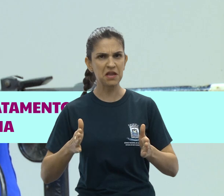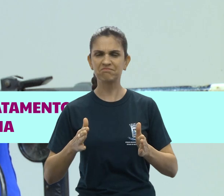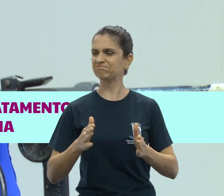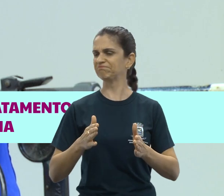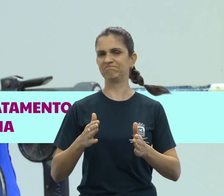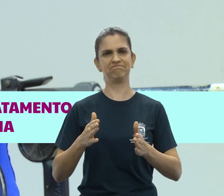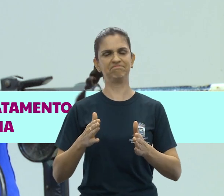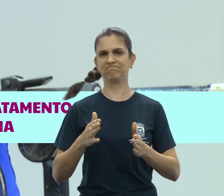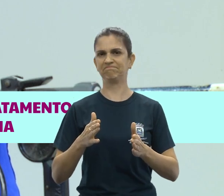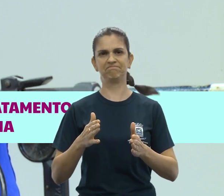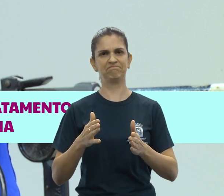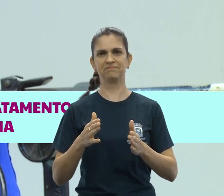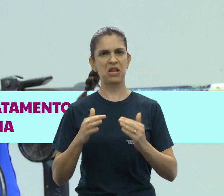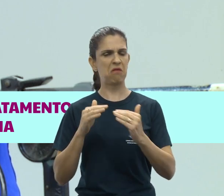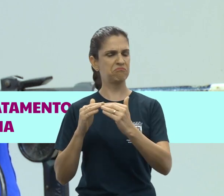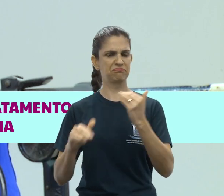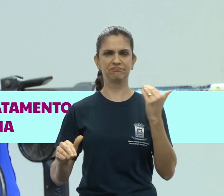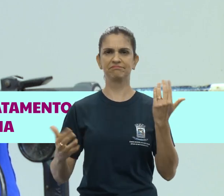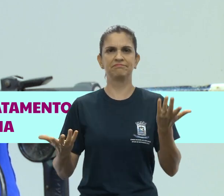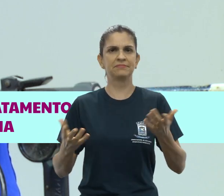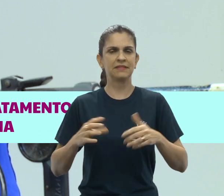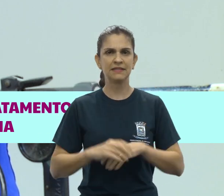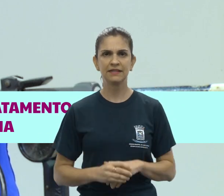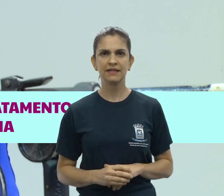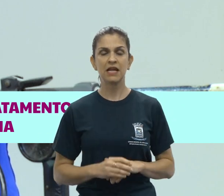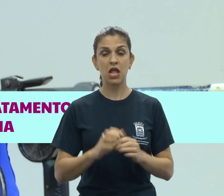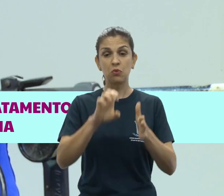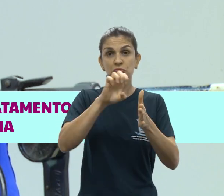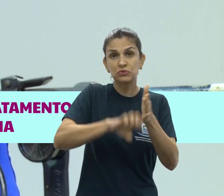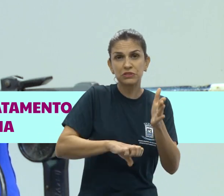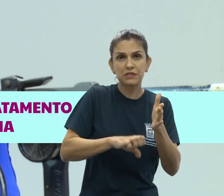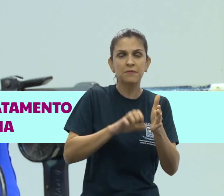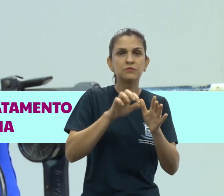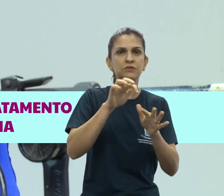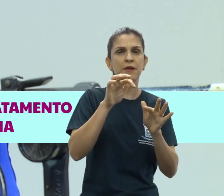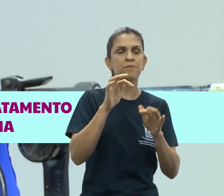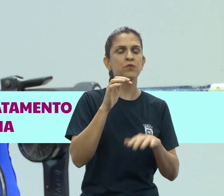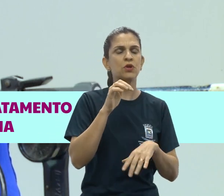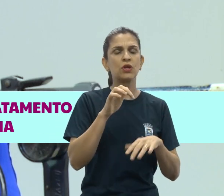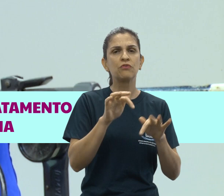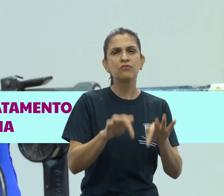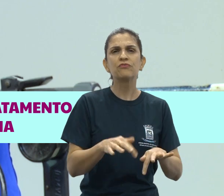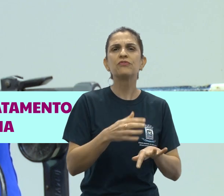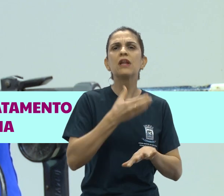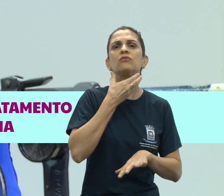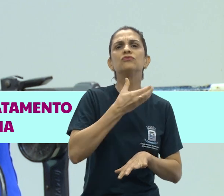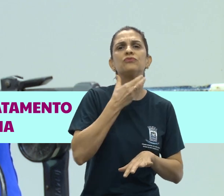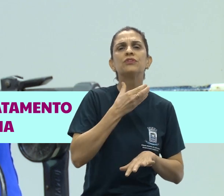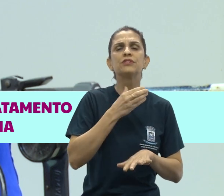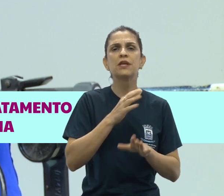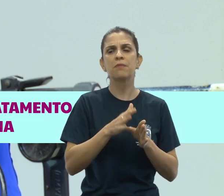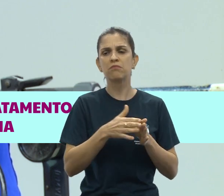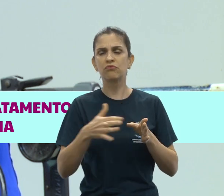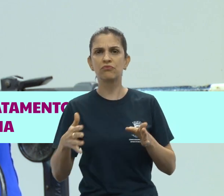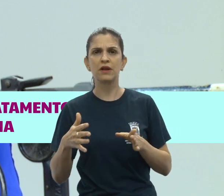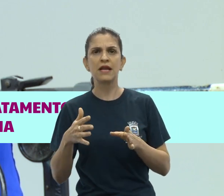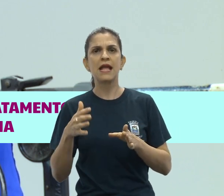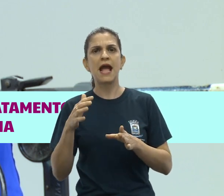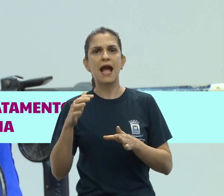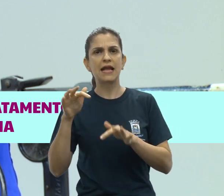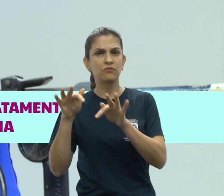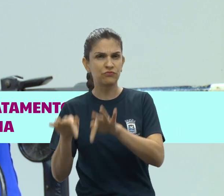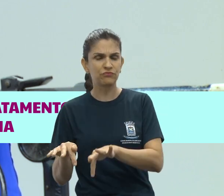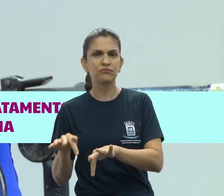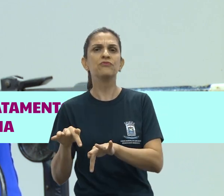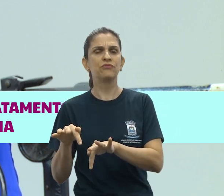Eu fiz todos os exames, terminei de fazer em dezembro e fui conseguir fazer a cirurgia no final de fevereiro, no dia